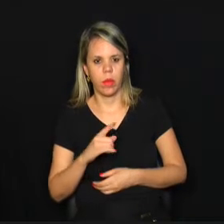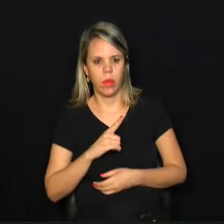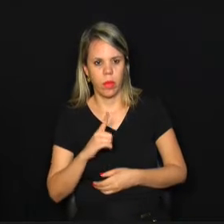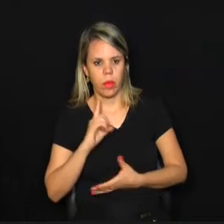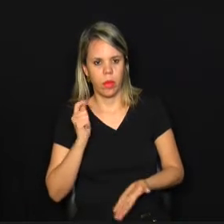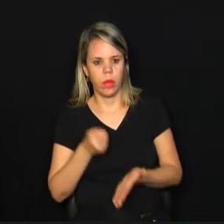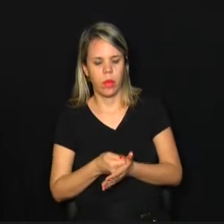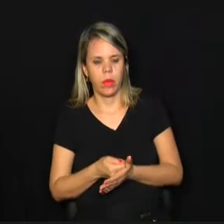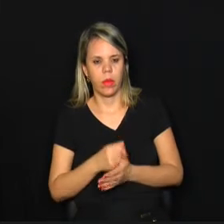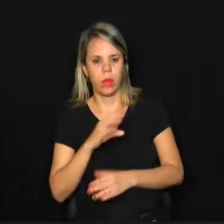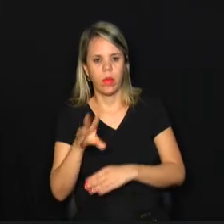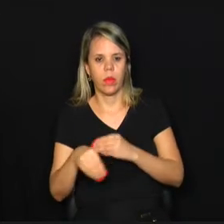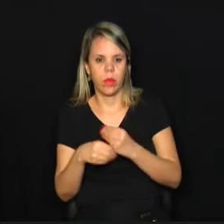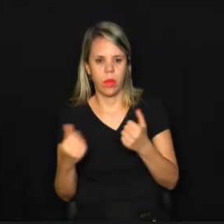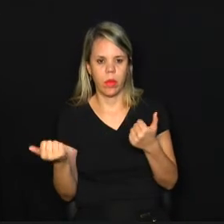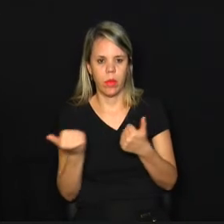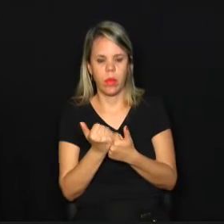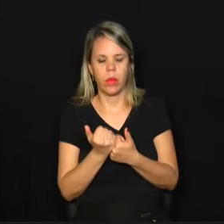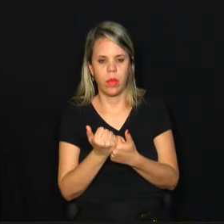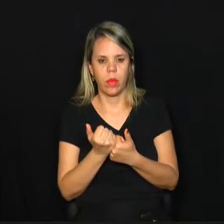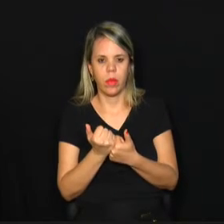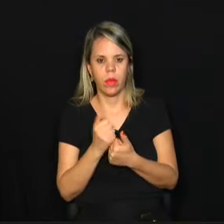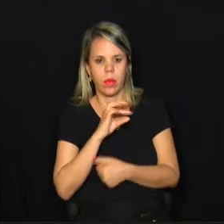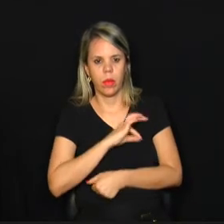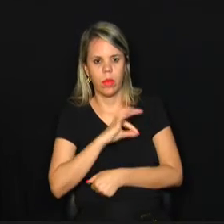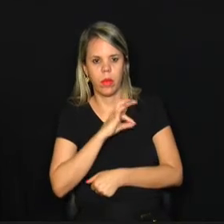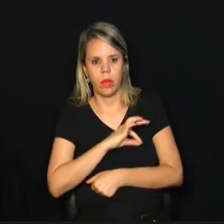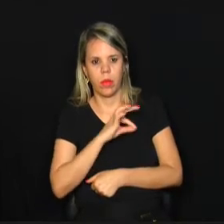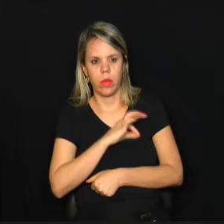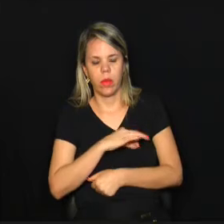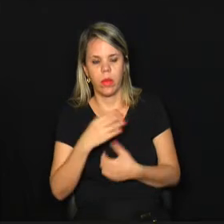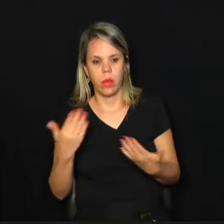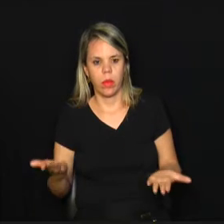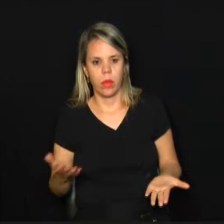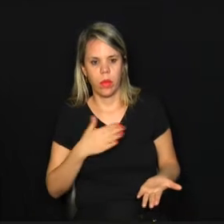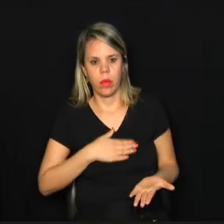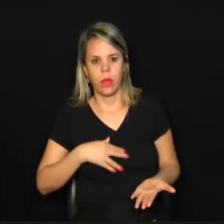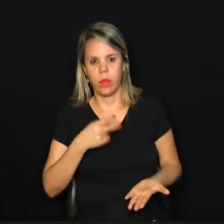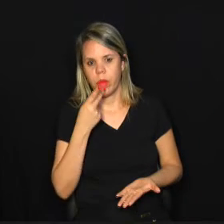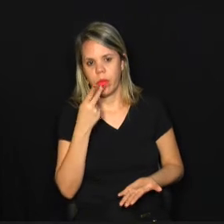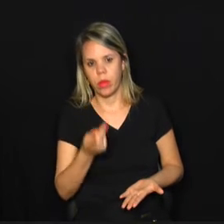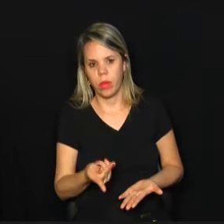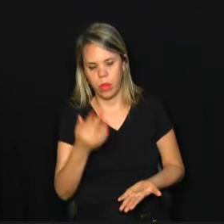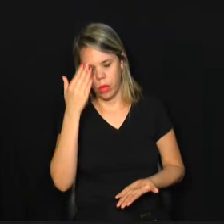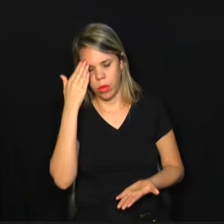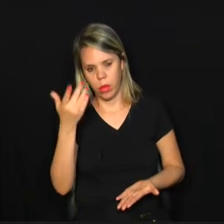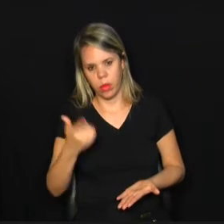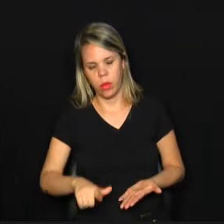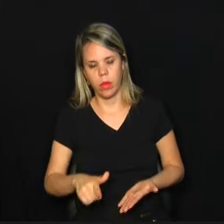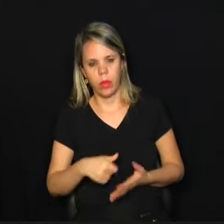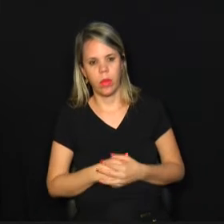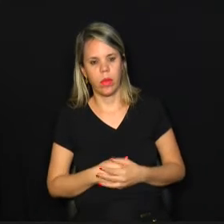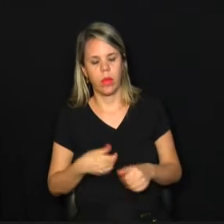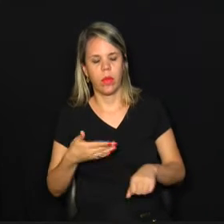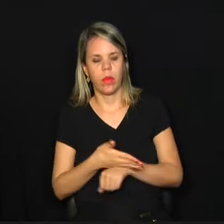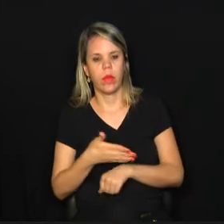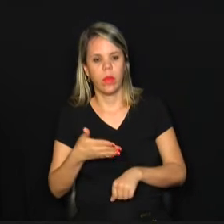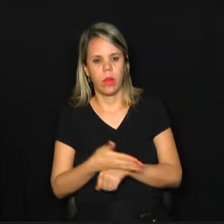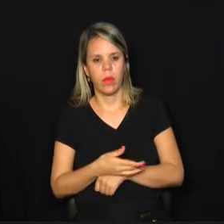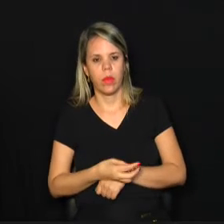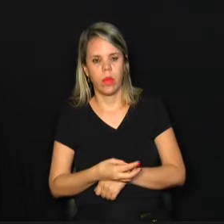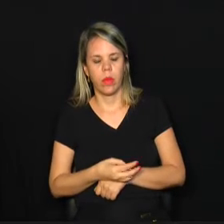garantia da recomposição aí inflacionária dos salários. Enfim, era isso que eu gostaria de falar. Agradeço mais uma vez a participação